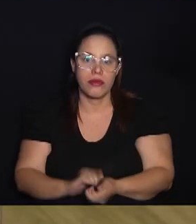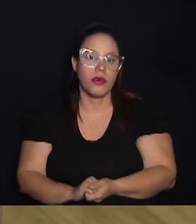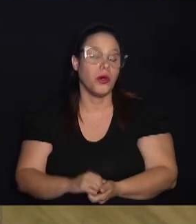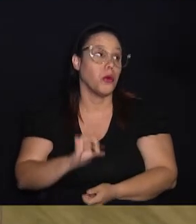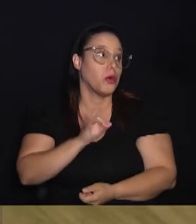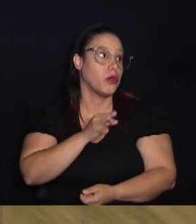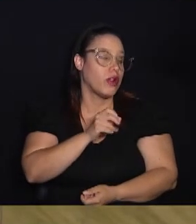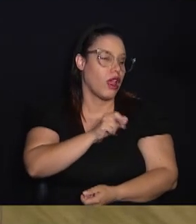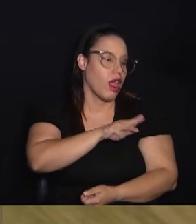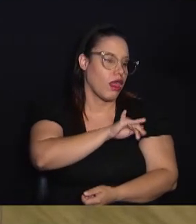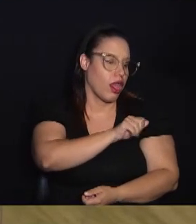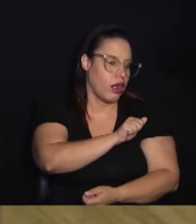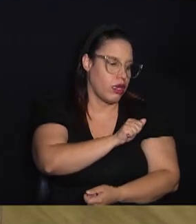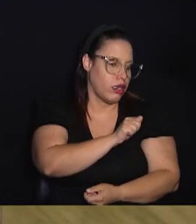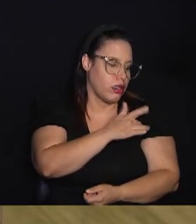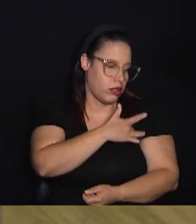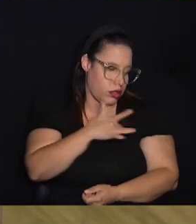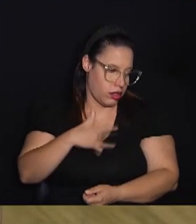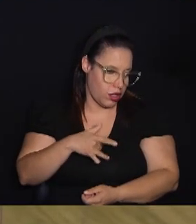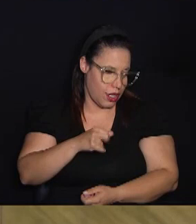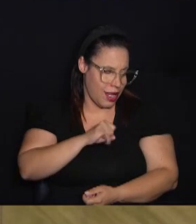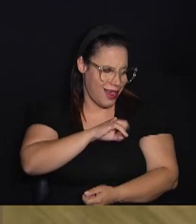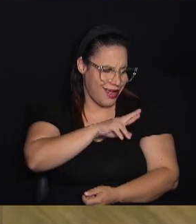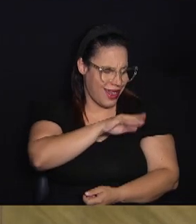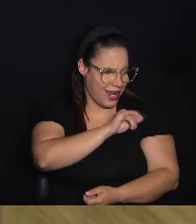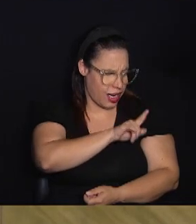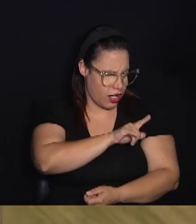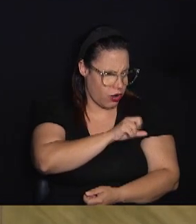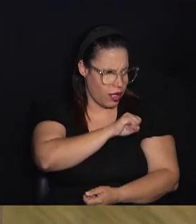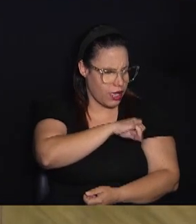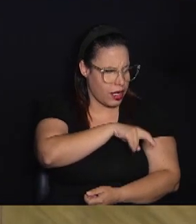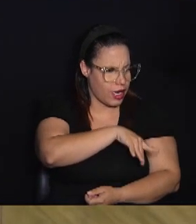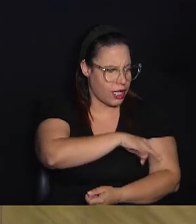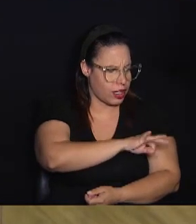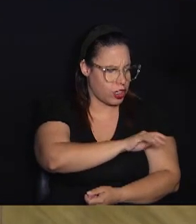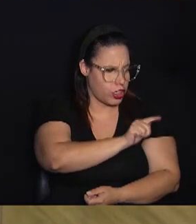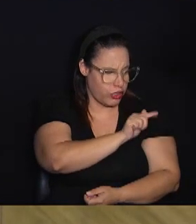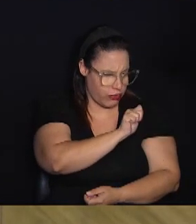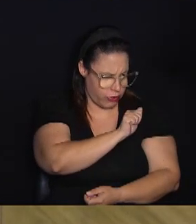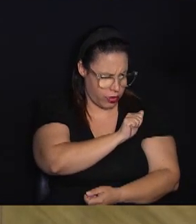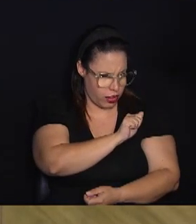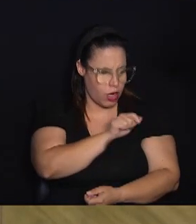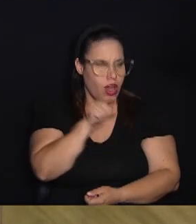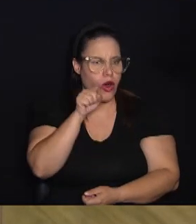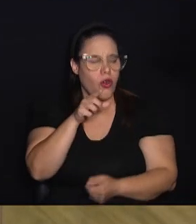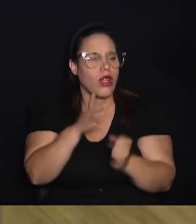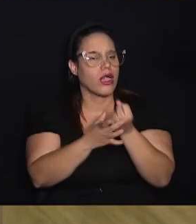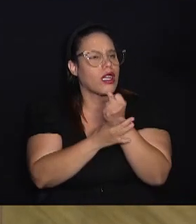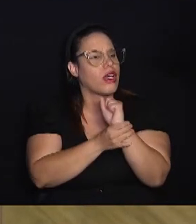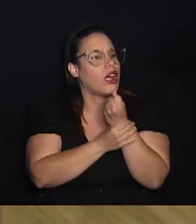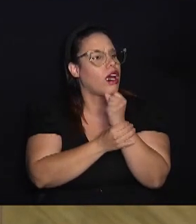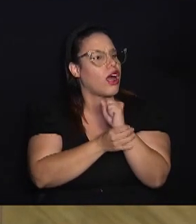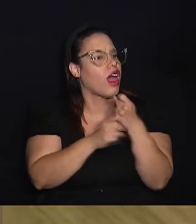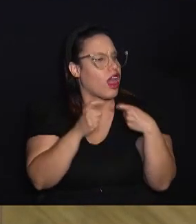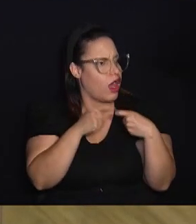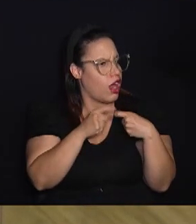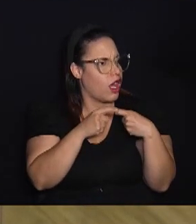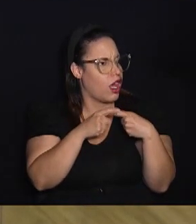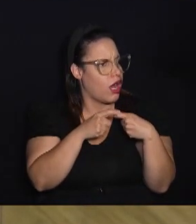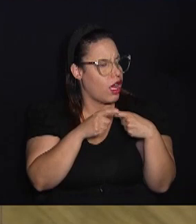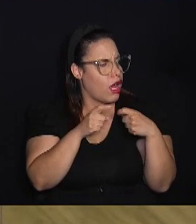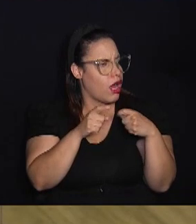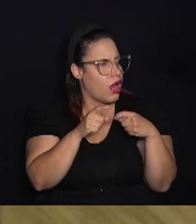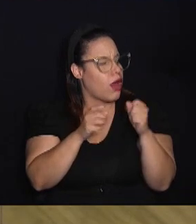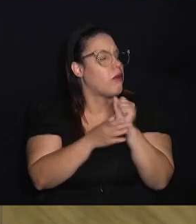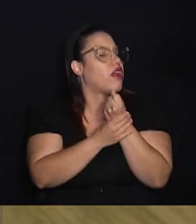Andreia saúde integral saúde integrativa né Eh você é fisioterapeuta para físio né Qual que